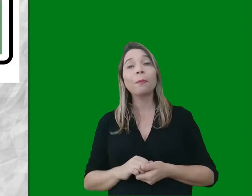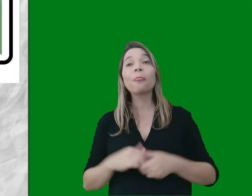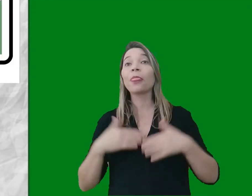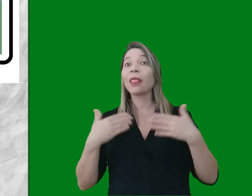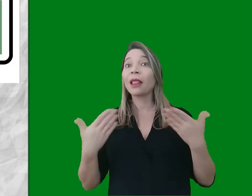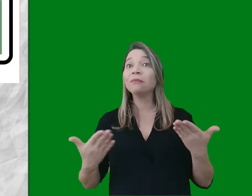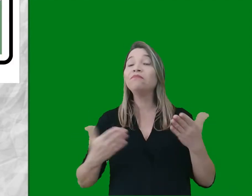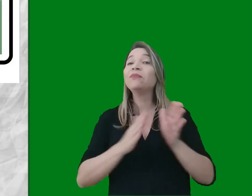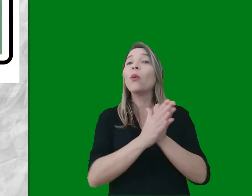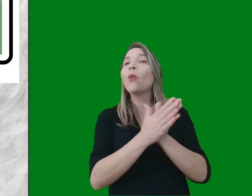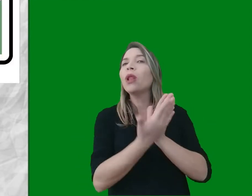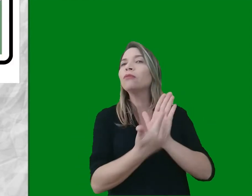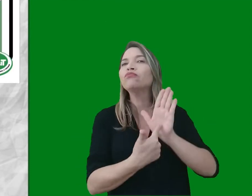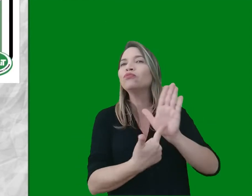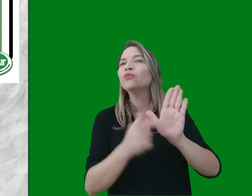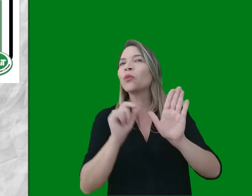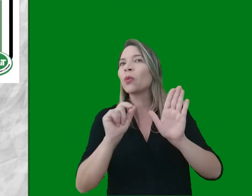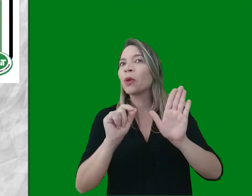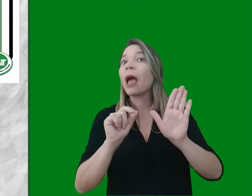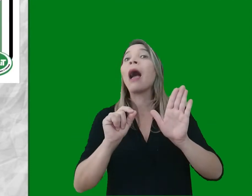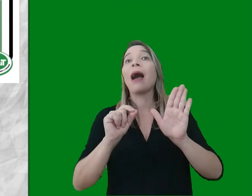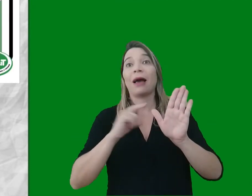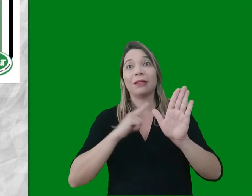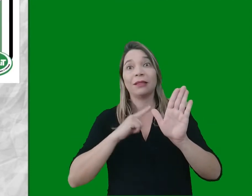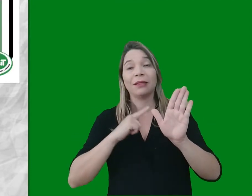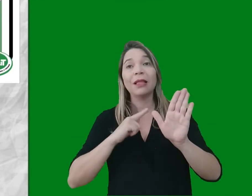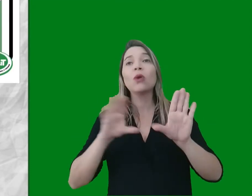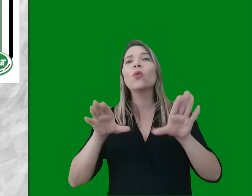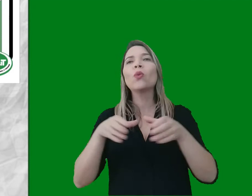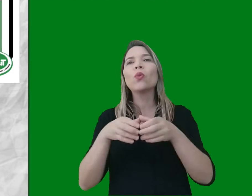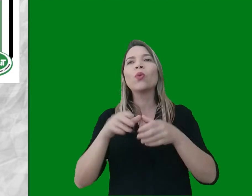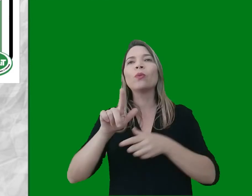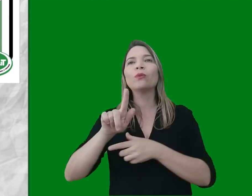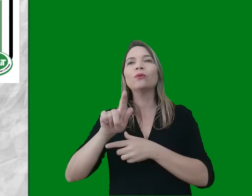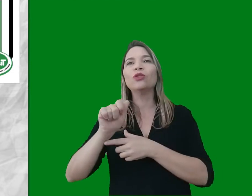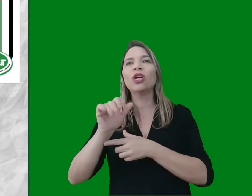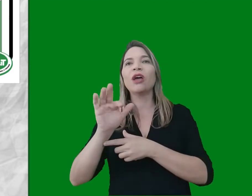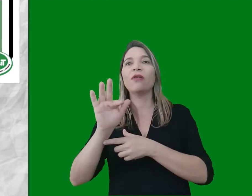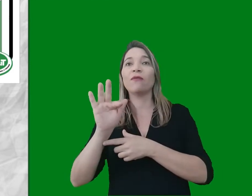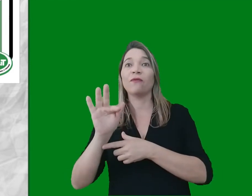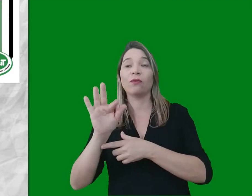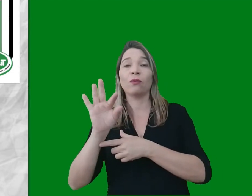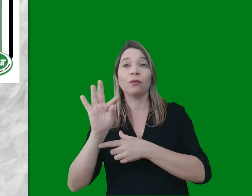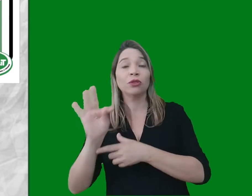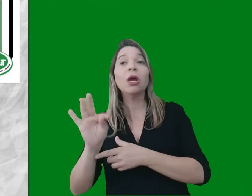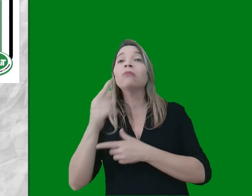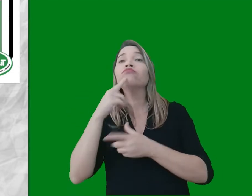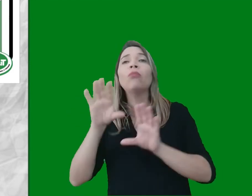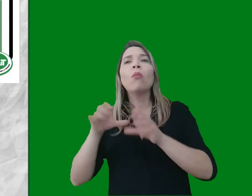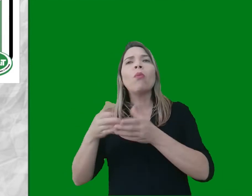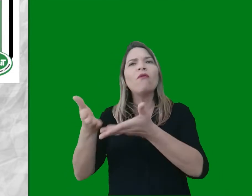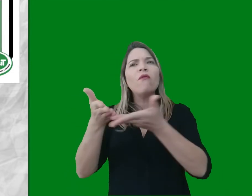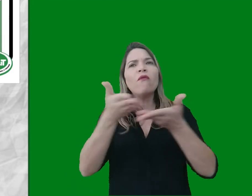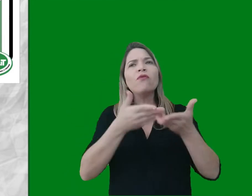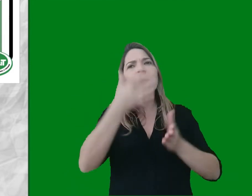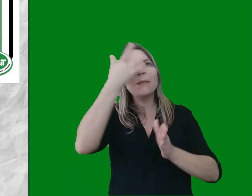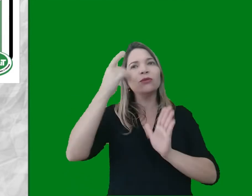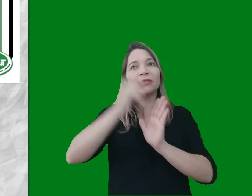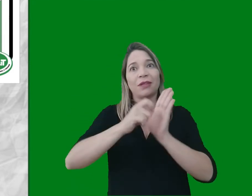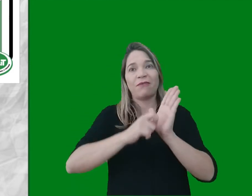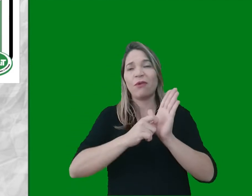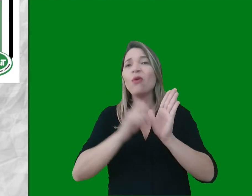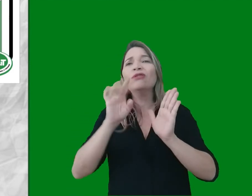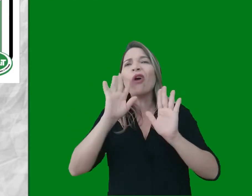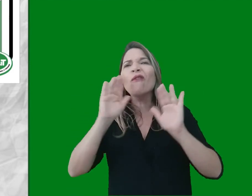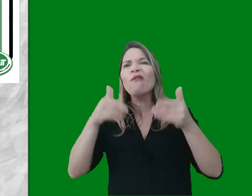A proposta deste livro, que foi construído pelos membros do GFUT e alguns convidados, é extrapolar as 4 linhas que demarcam o campo